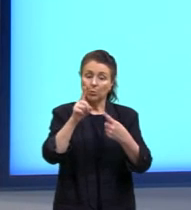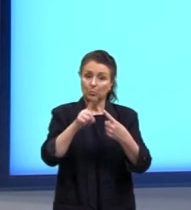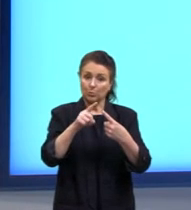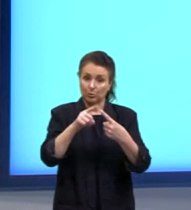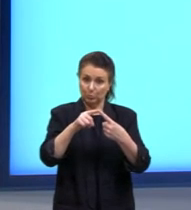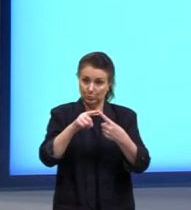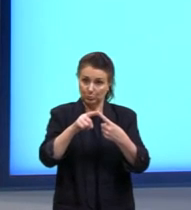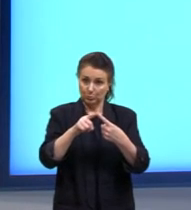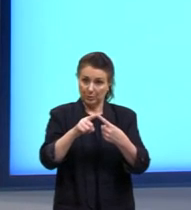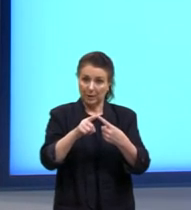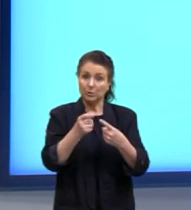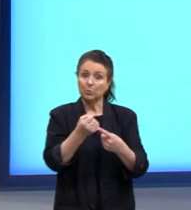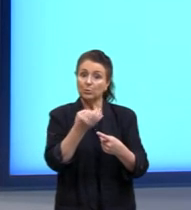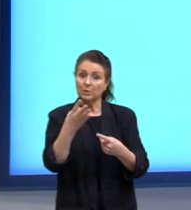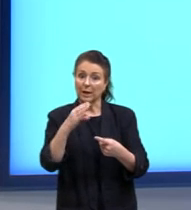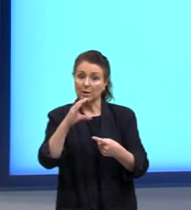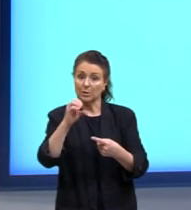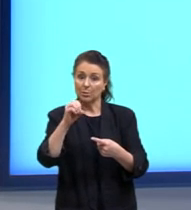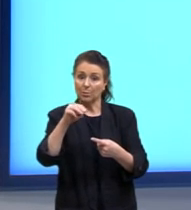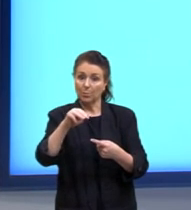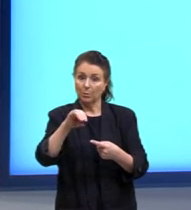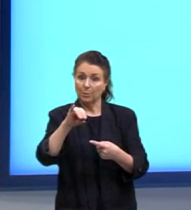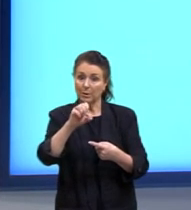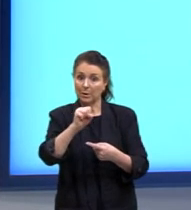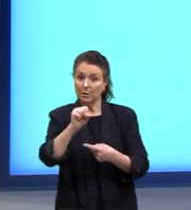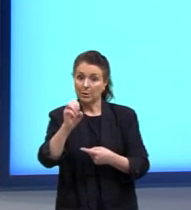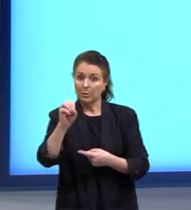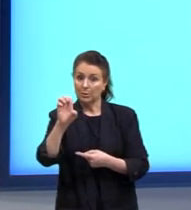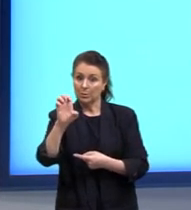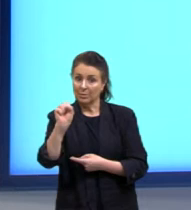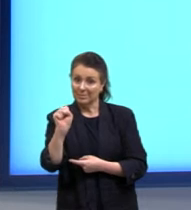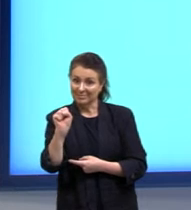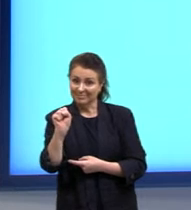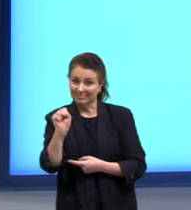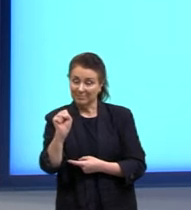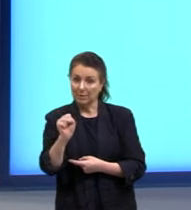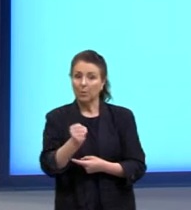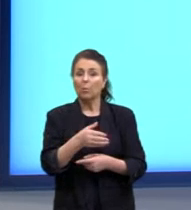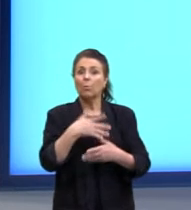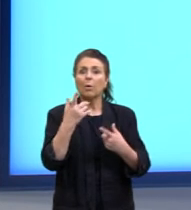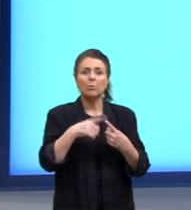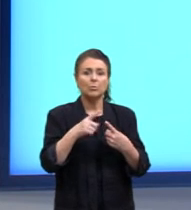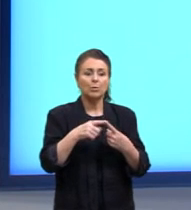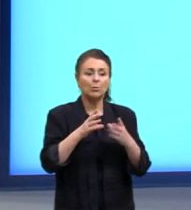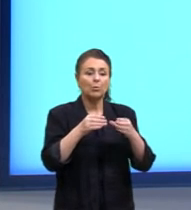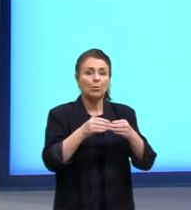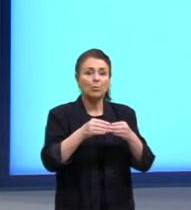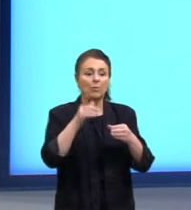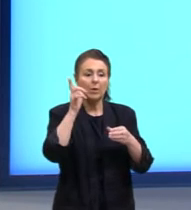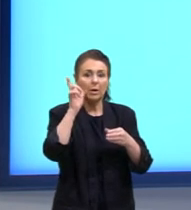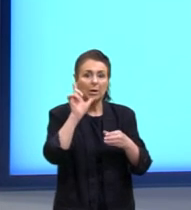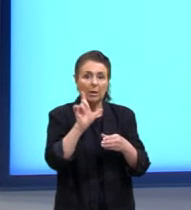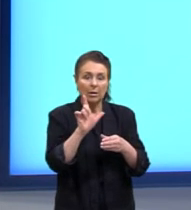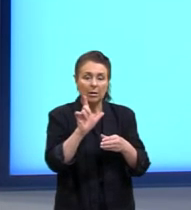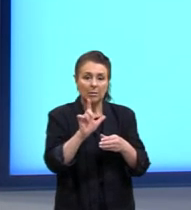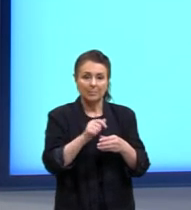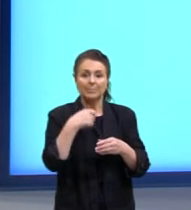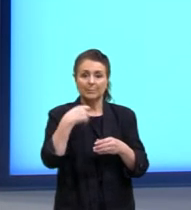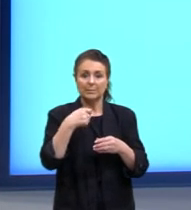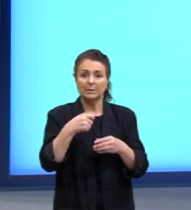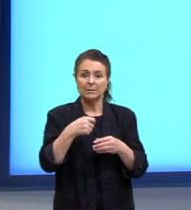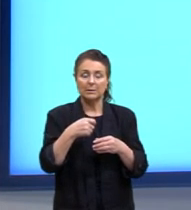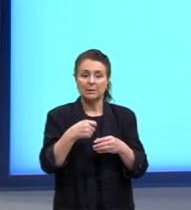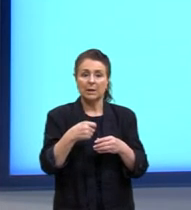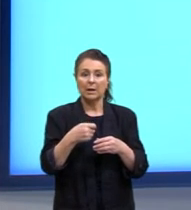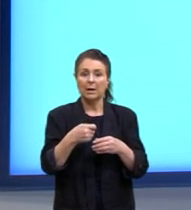comissões e descobrir né qual o tipo de comissão ali a equipe vai receber Nós Vamos considerar o